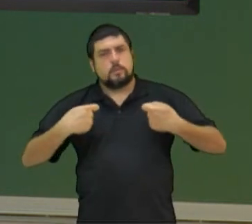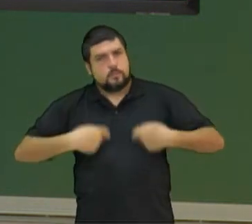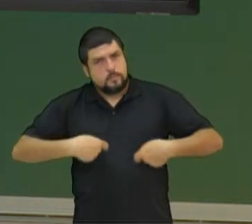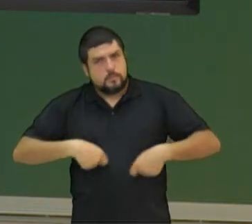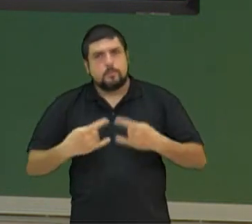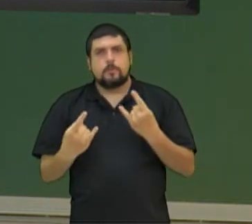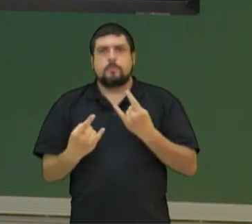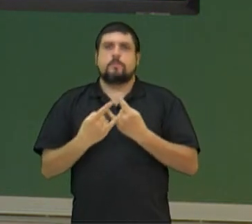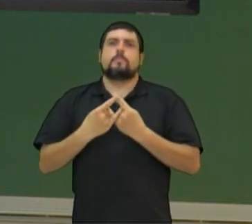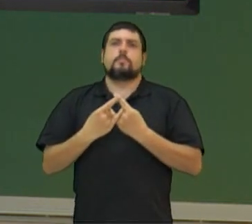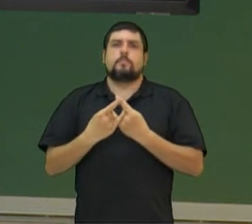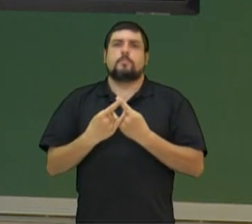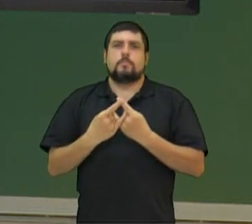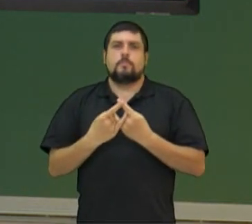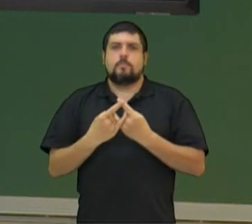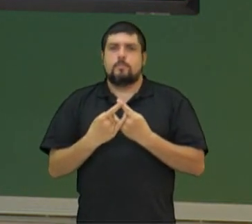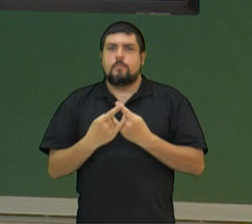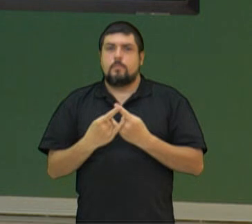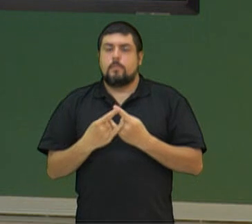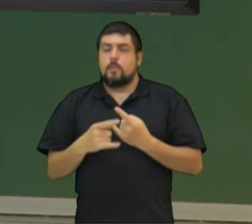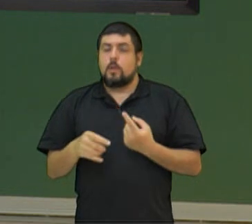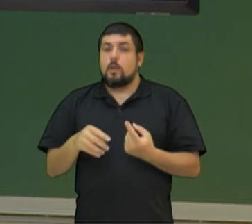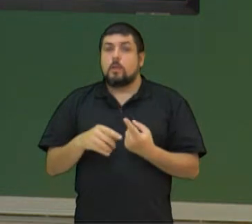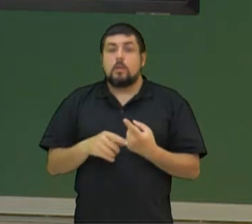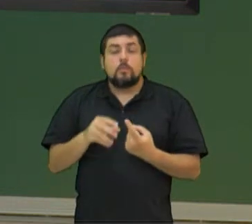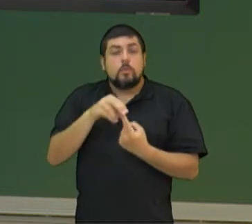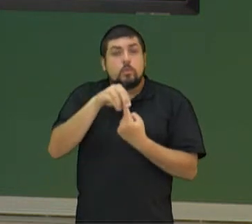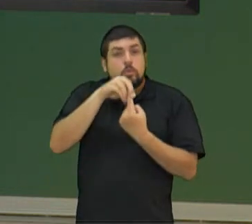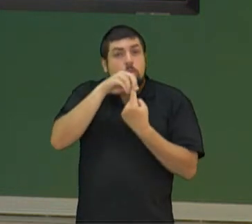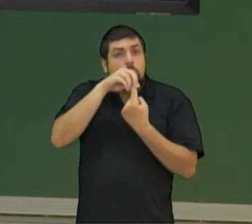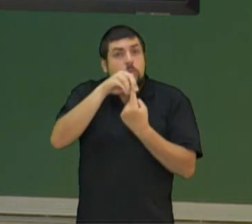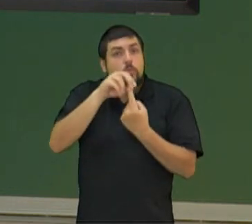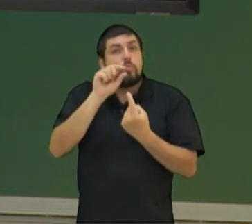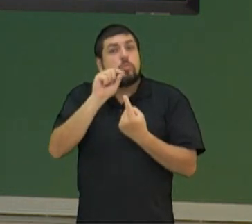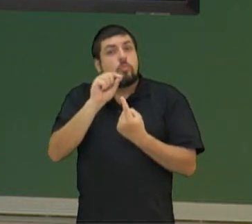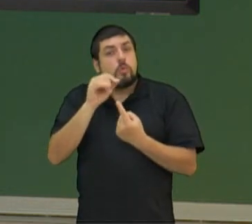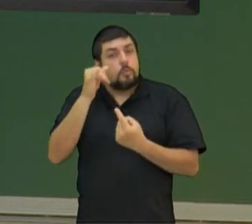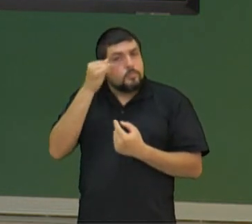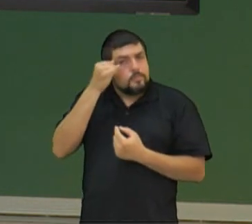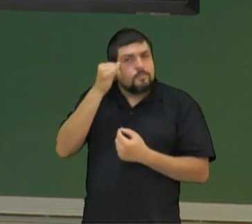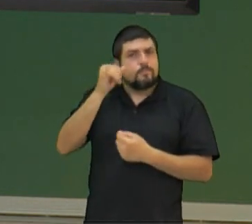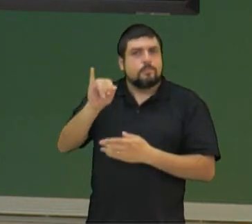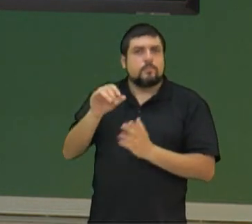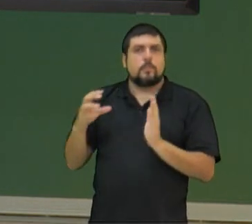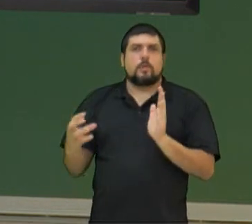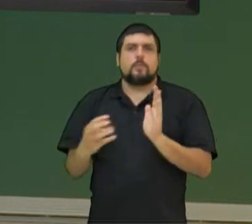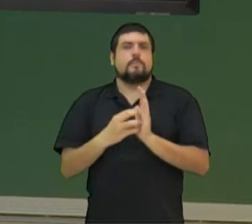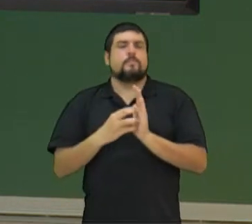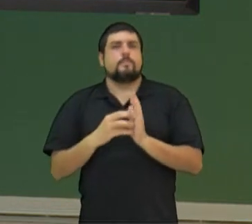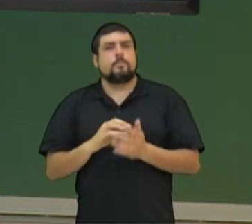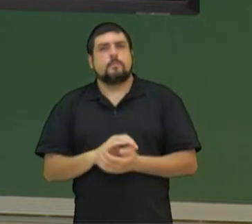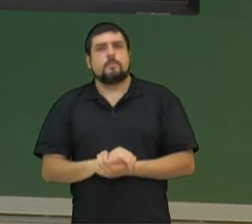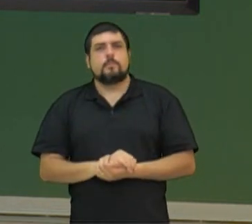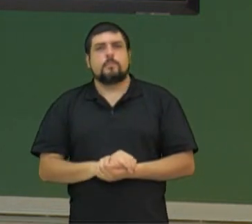fundamental. É o único método, né, que vai prevenir para a pessoa não pegar esse vírus,